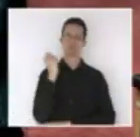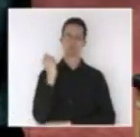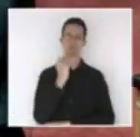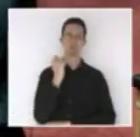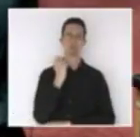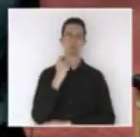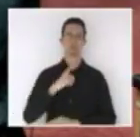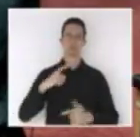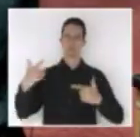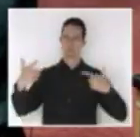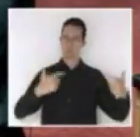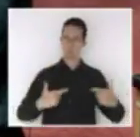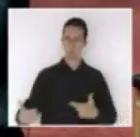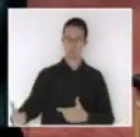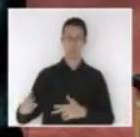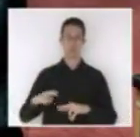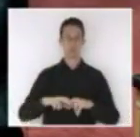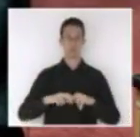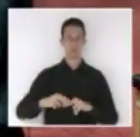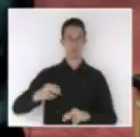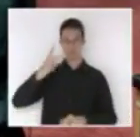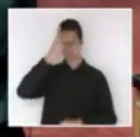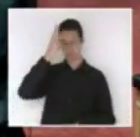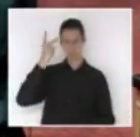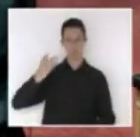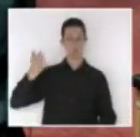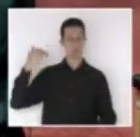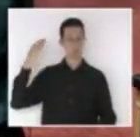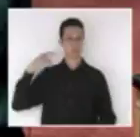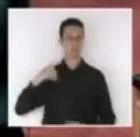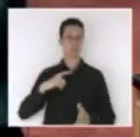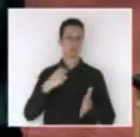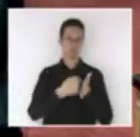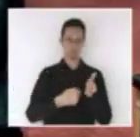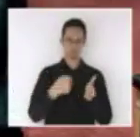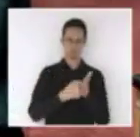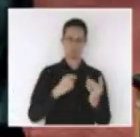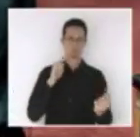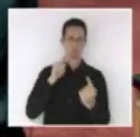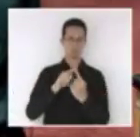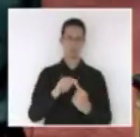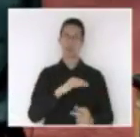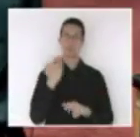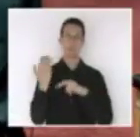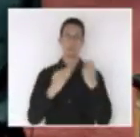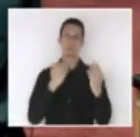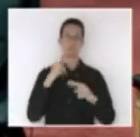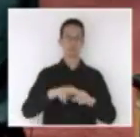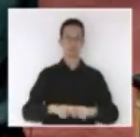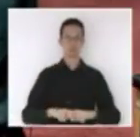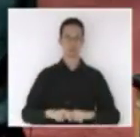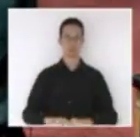vivida pelos nossos ancestrais que pelos seus ideais entregaram a própria vida.